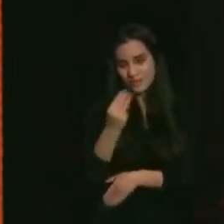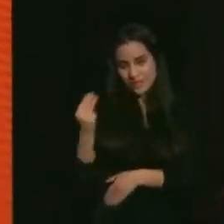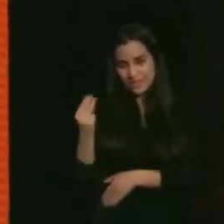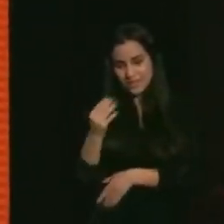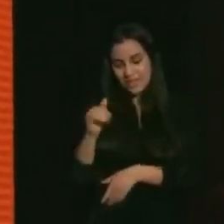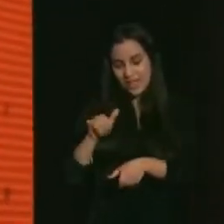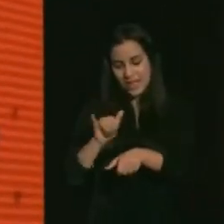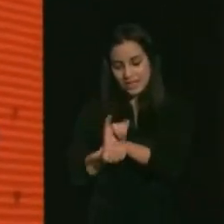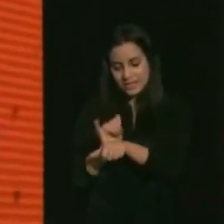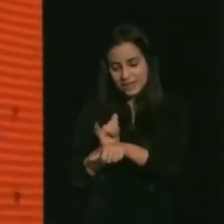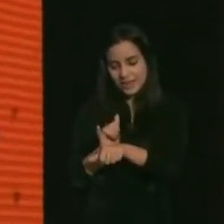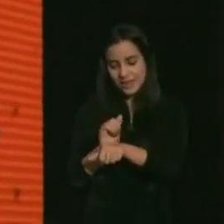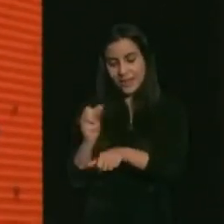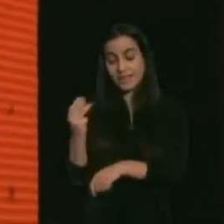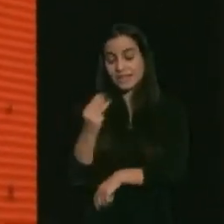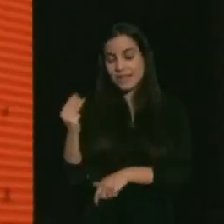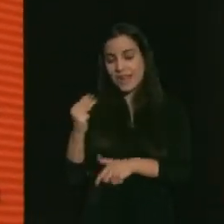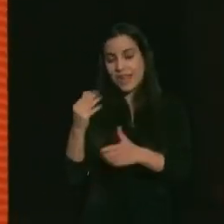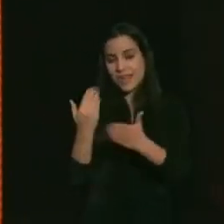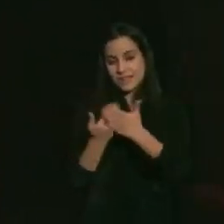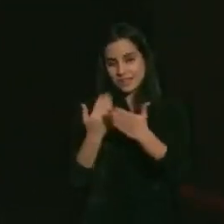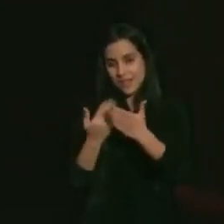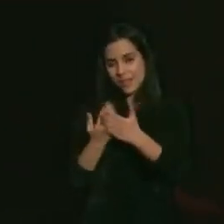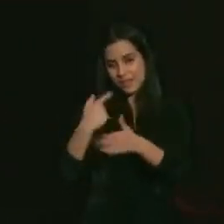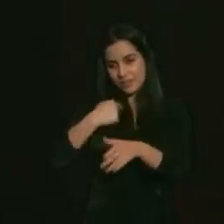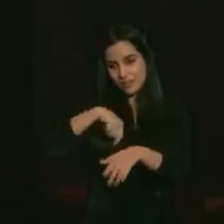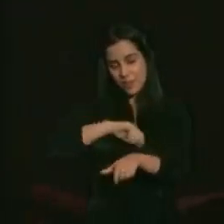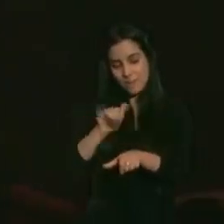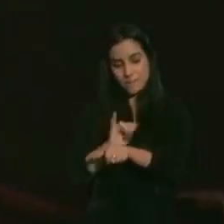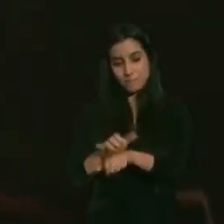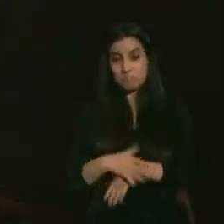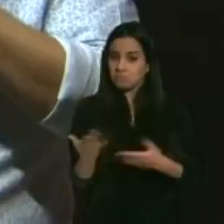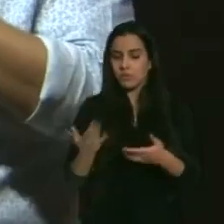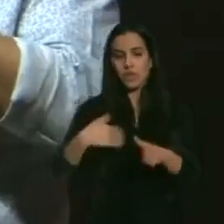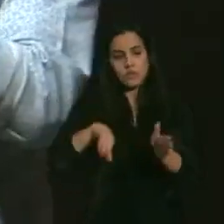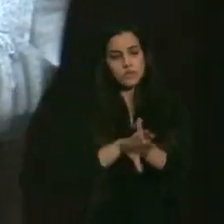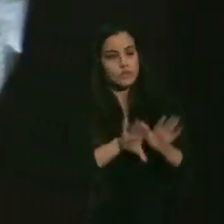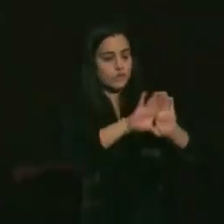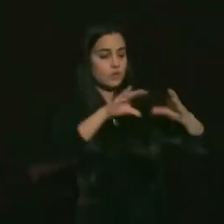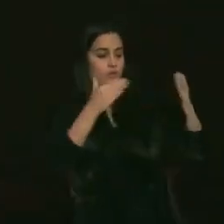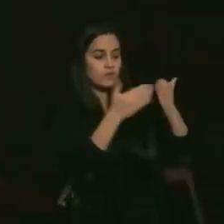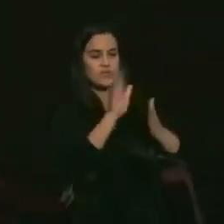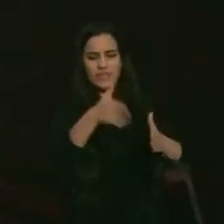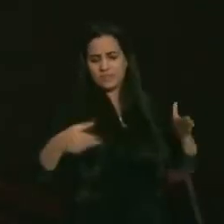congresso. Mas eu lembro que nós chegamos no congresso e já estava